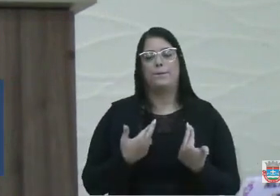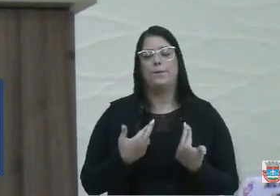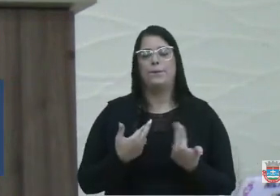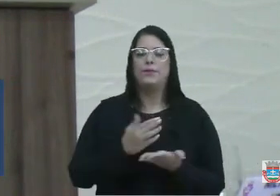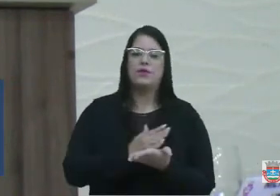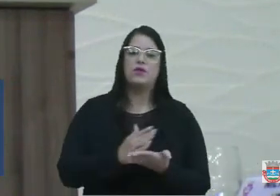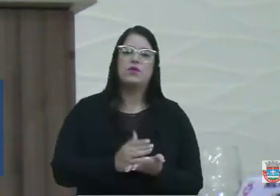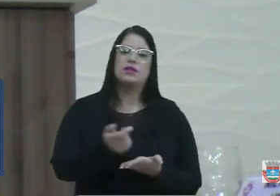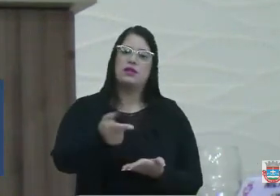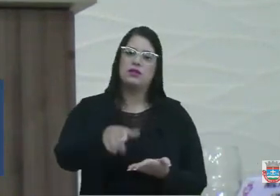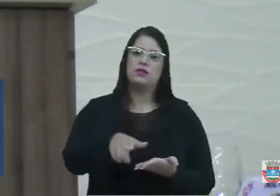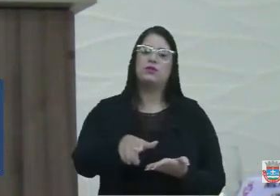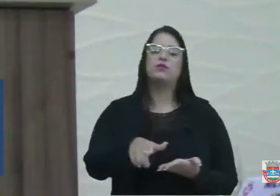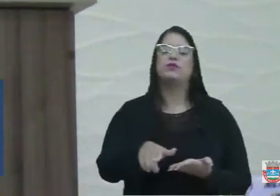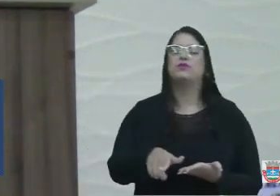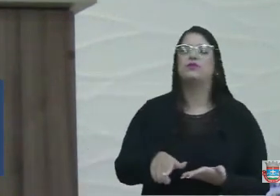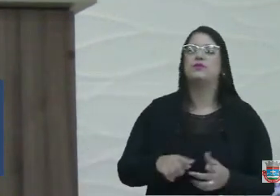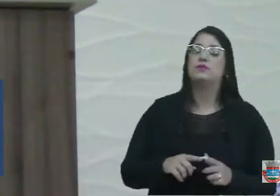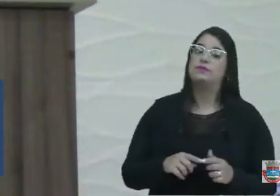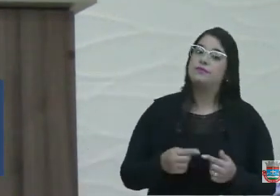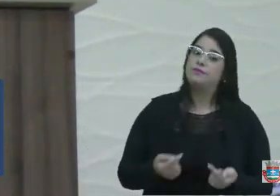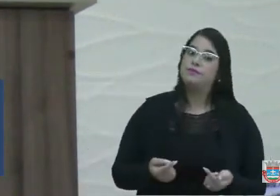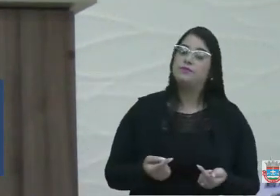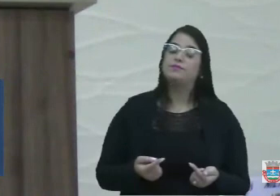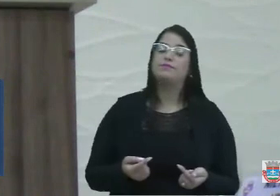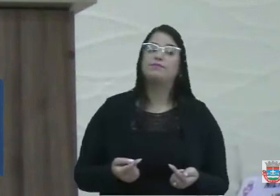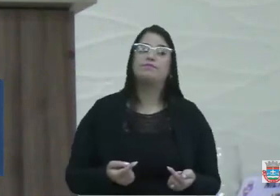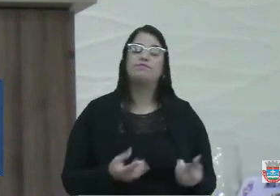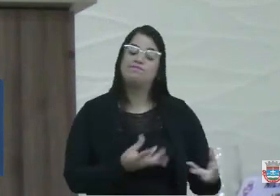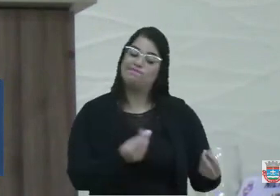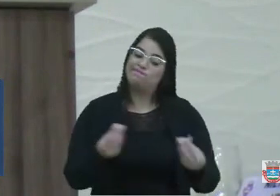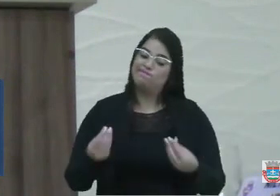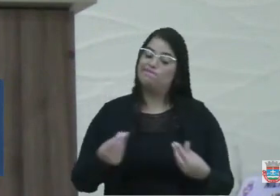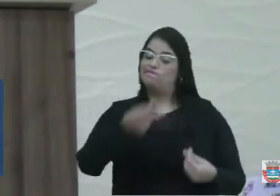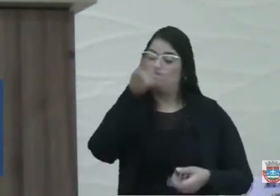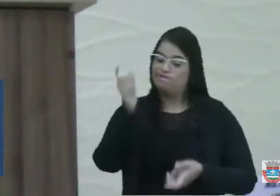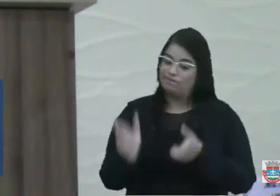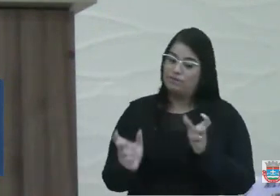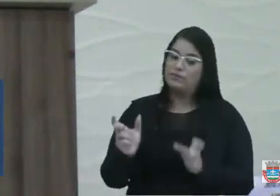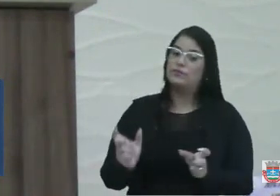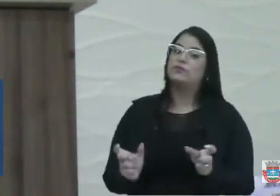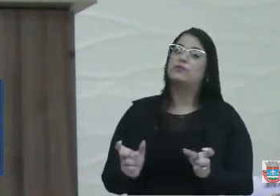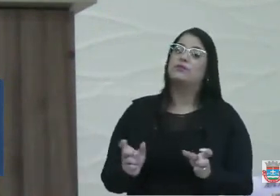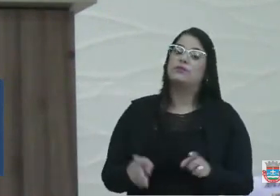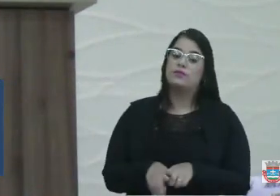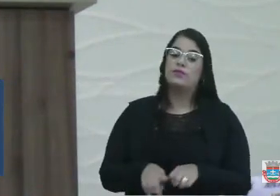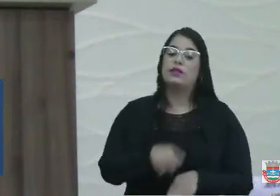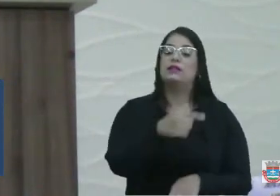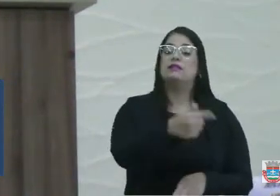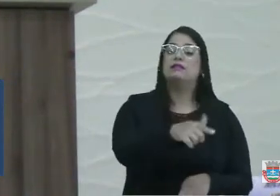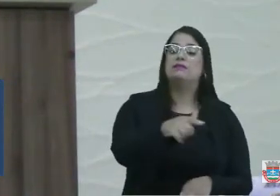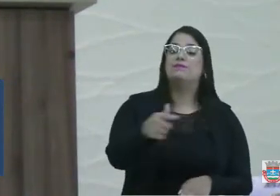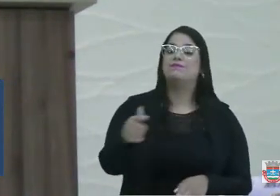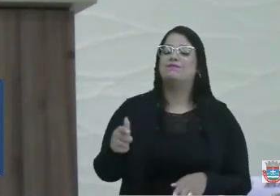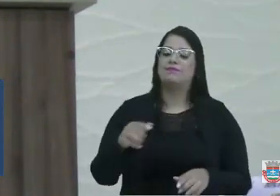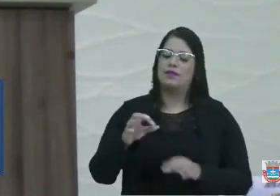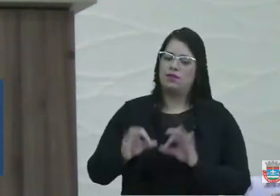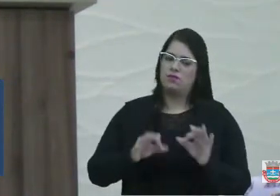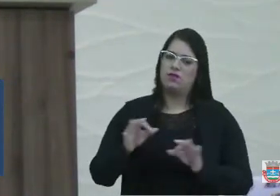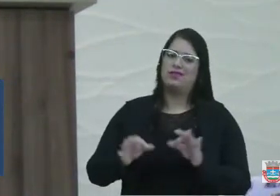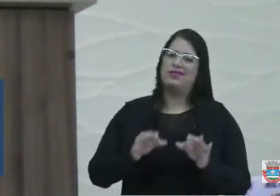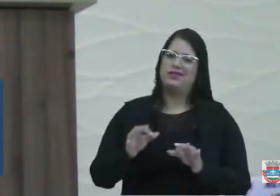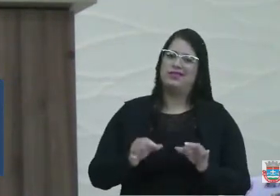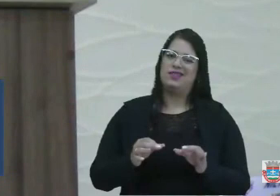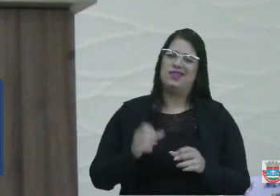Mas a gente sabe que as dificuldades e a demanda no bloco, tem muitas coisas que tem que ser renovada por tantos anos parado na